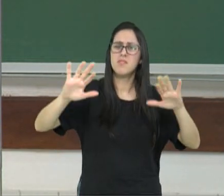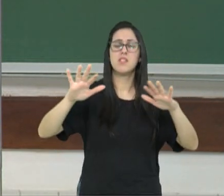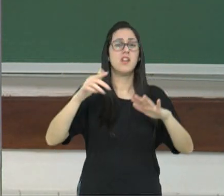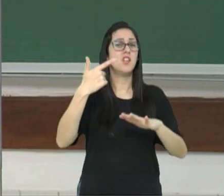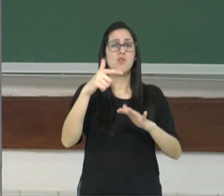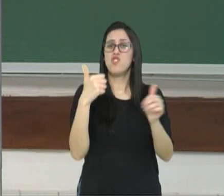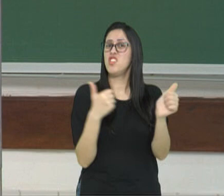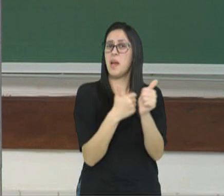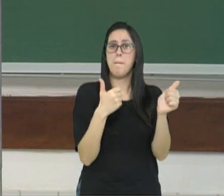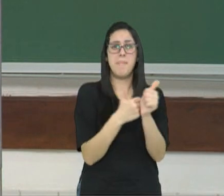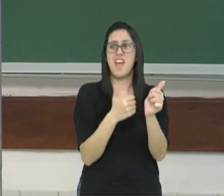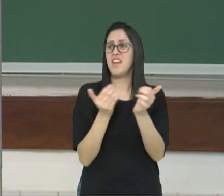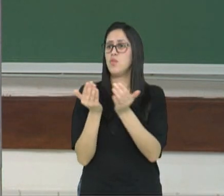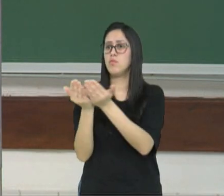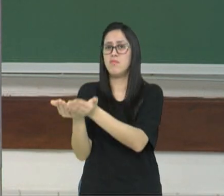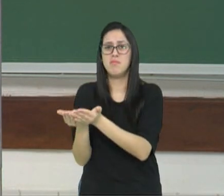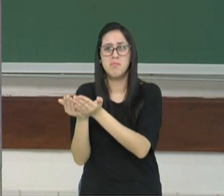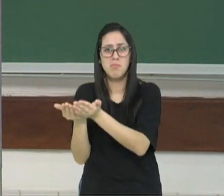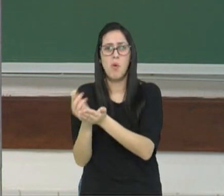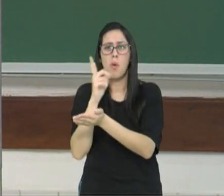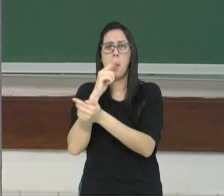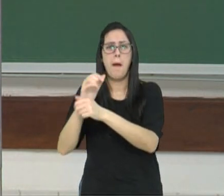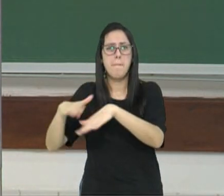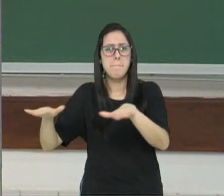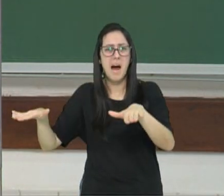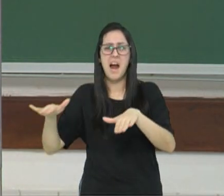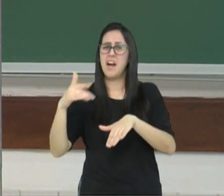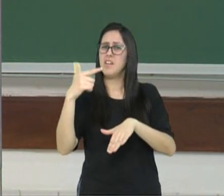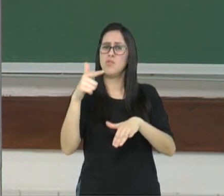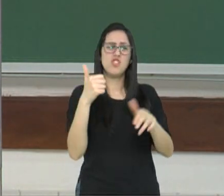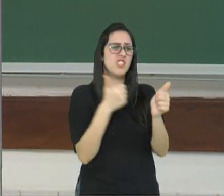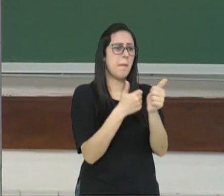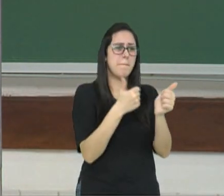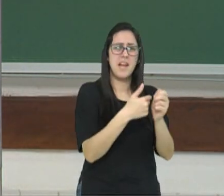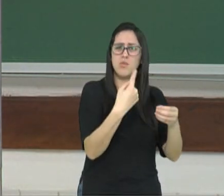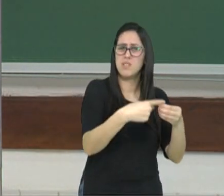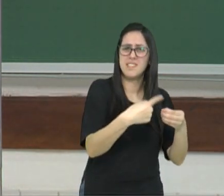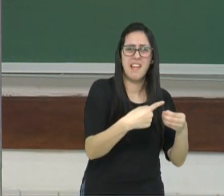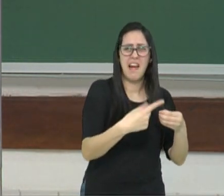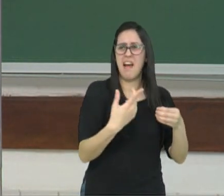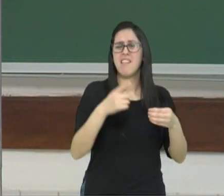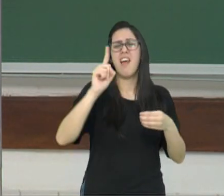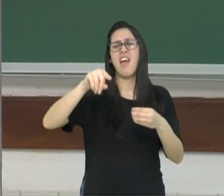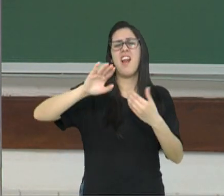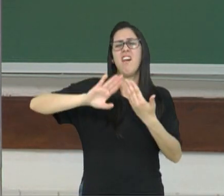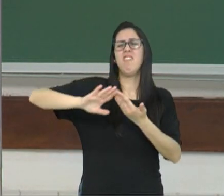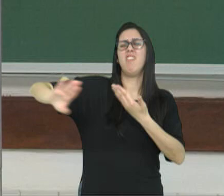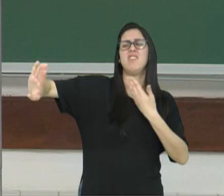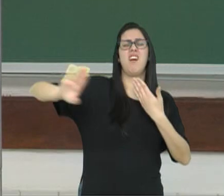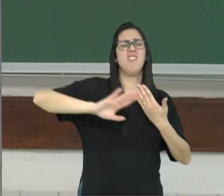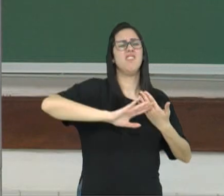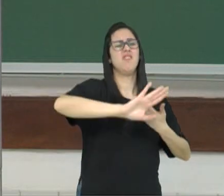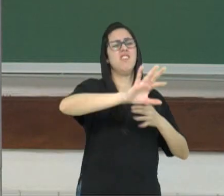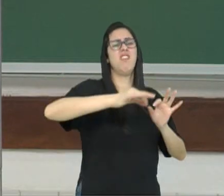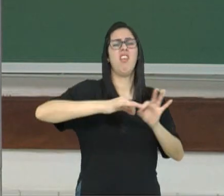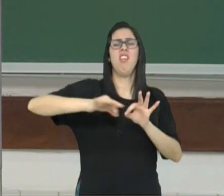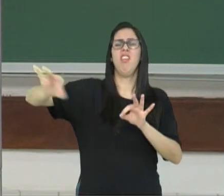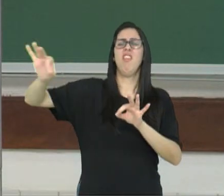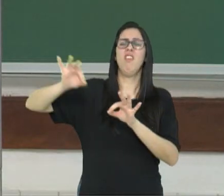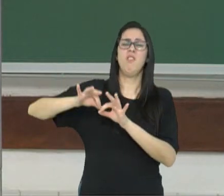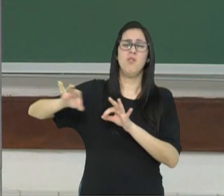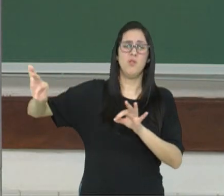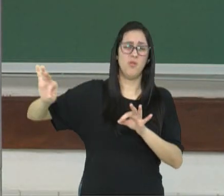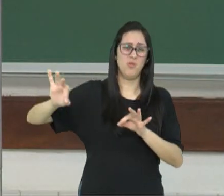porto, de cidade, de saúde, eram territórios mais afastados. Então essas terras ficavam distantes